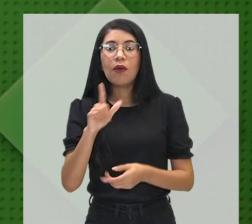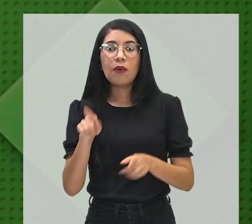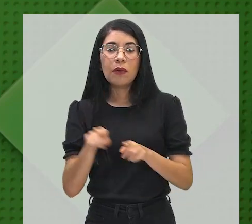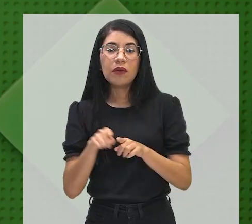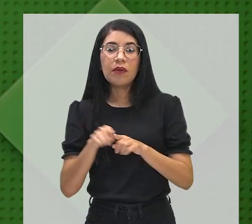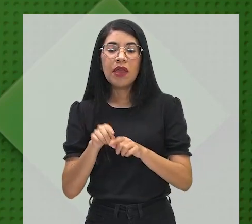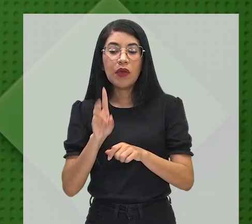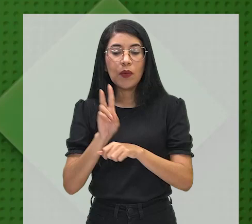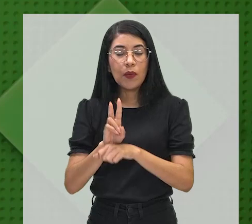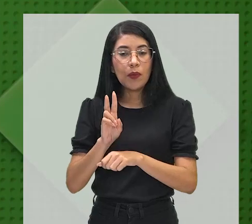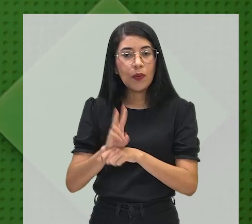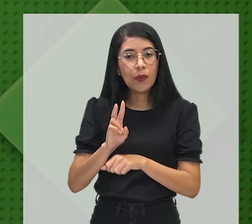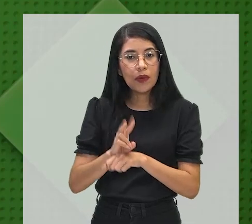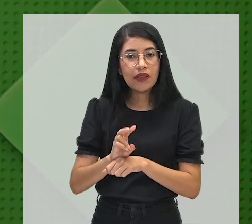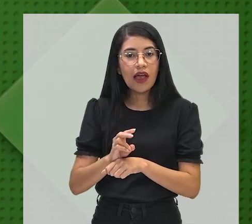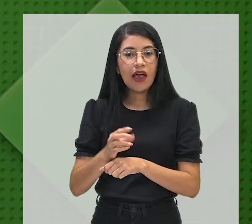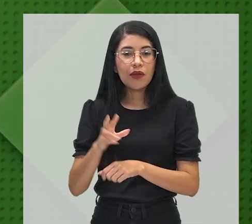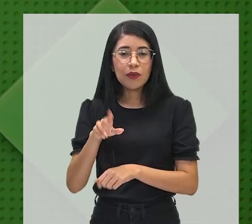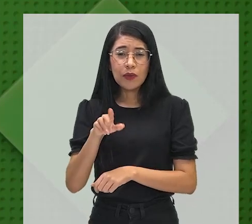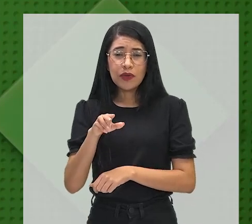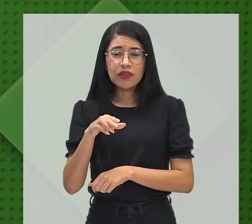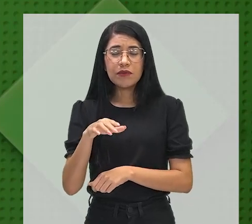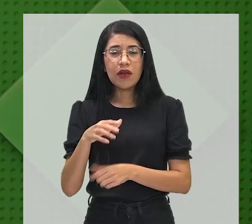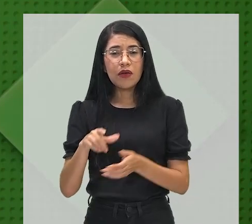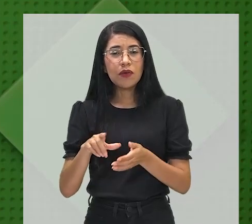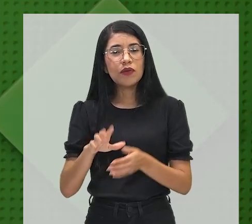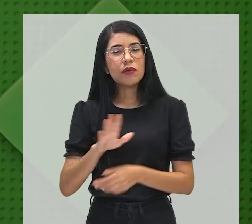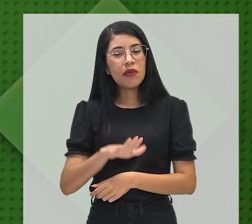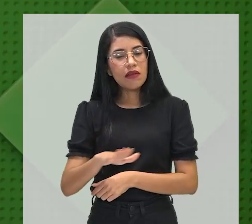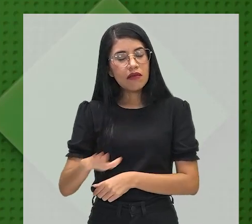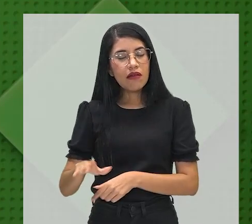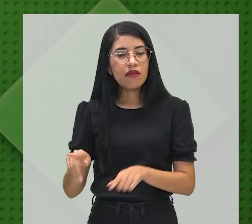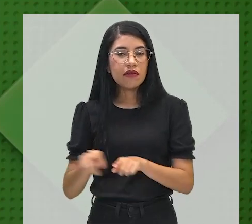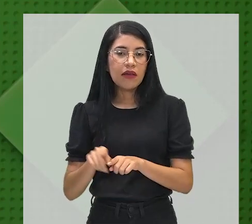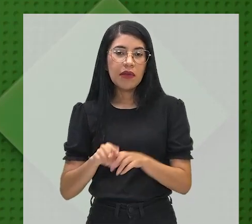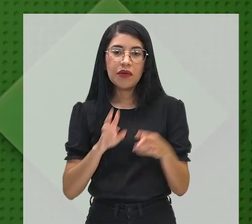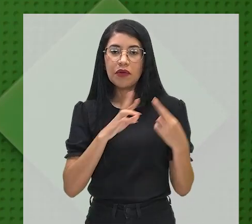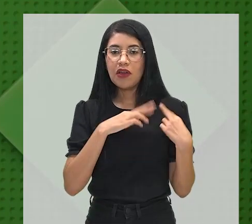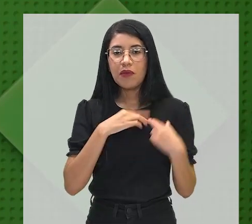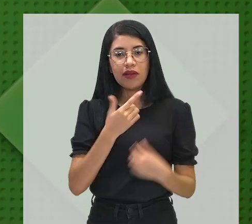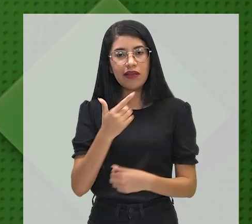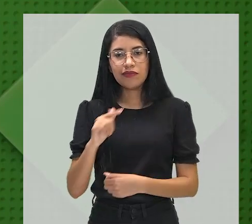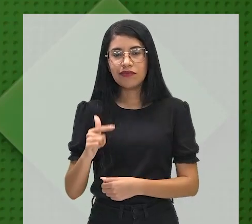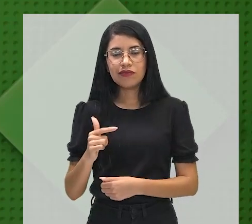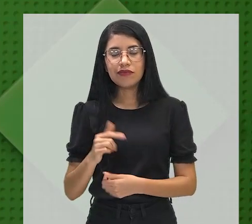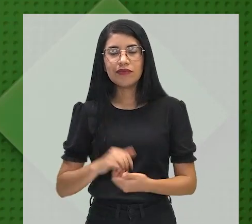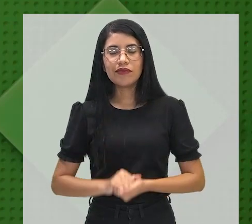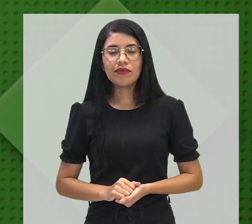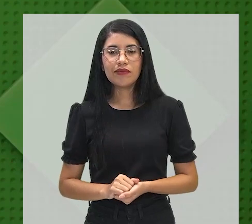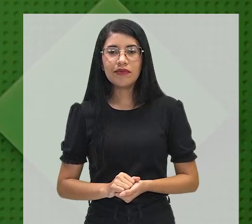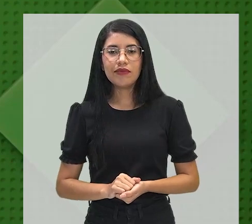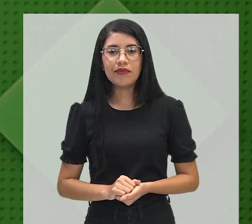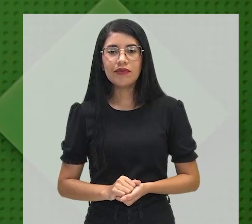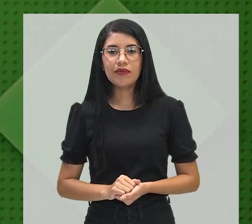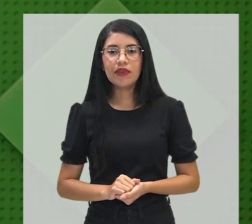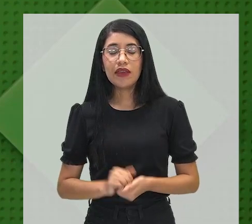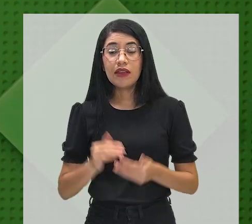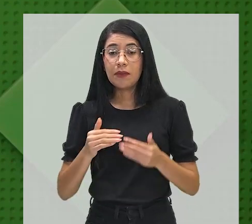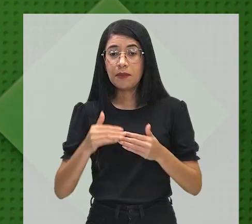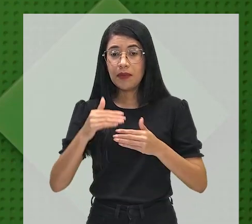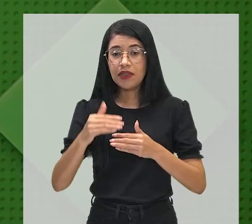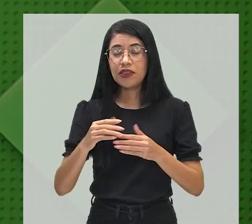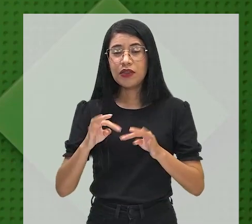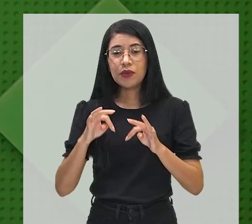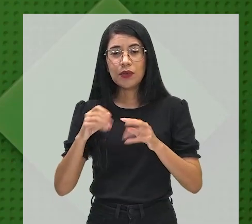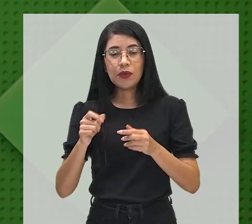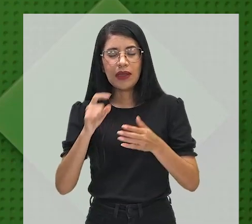até colocadas ali para cuidar de irmãos mais velhos, né, sem ao menos ter responsabilidade consigo mesmo. E a partir, né,